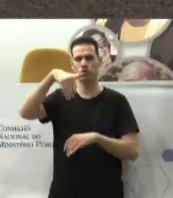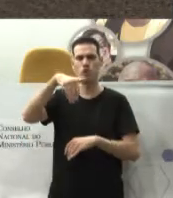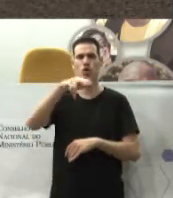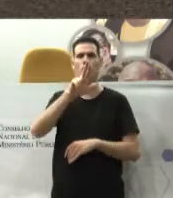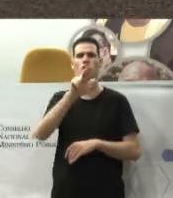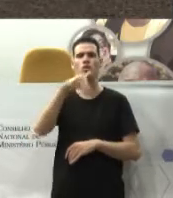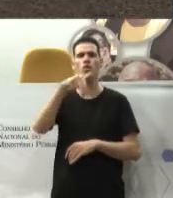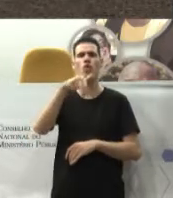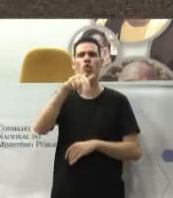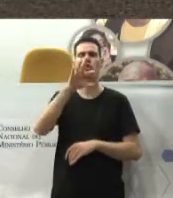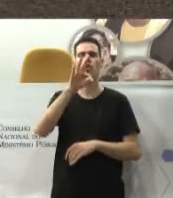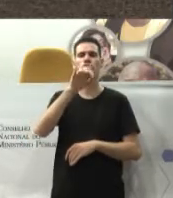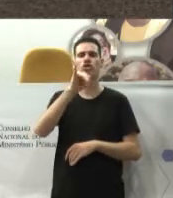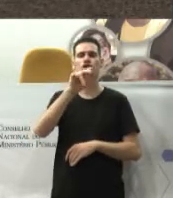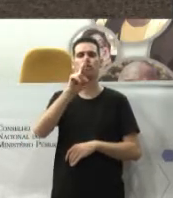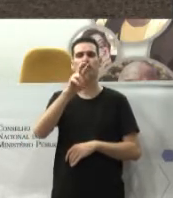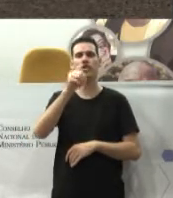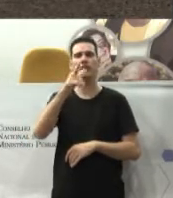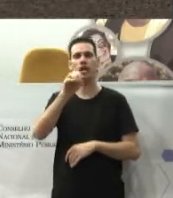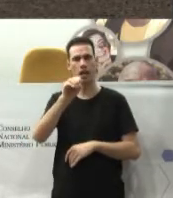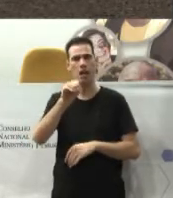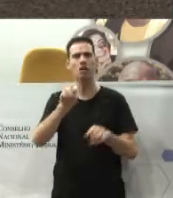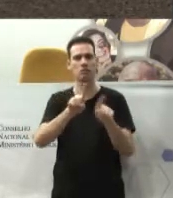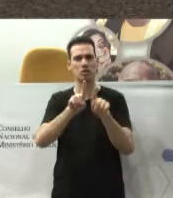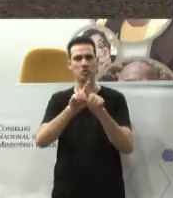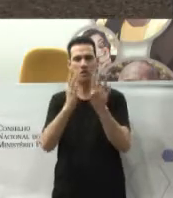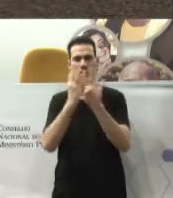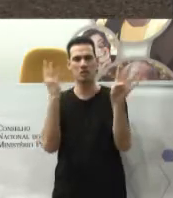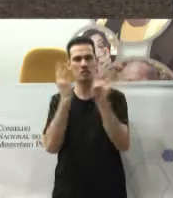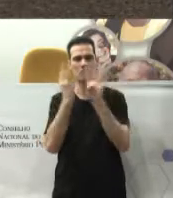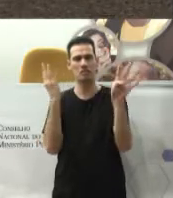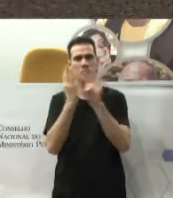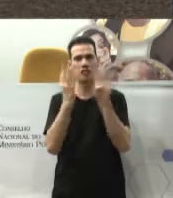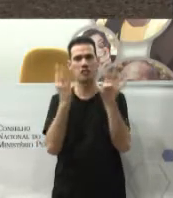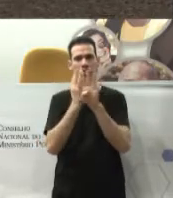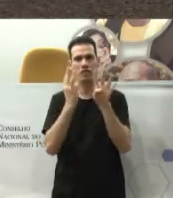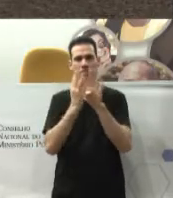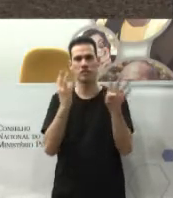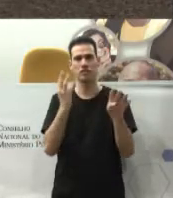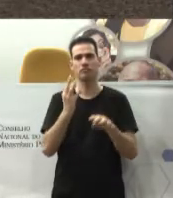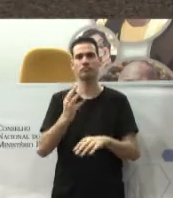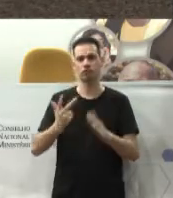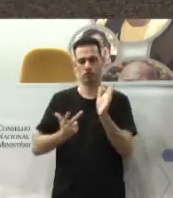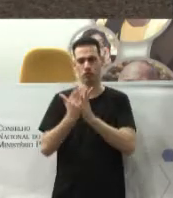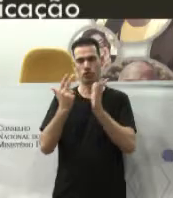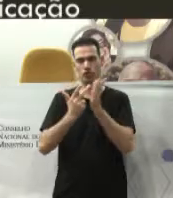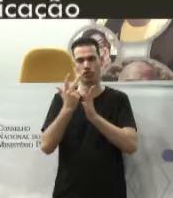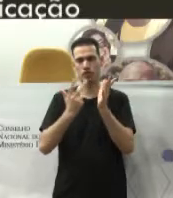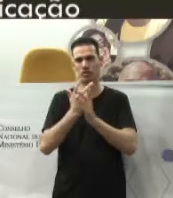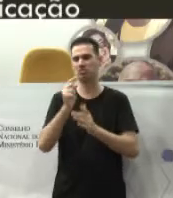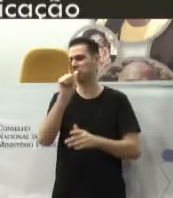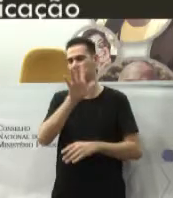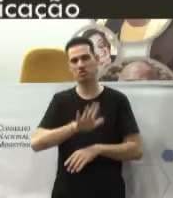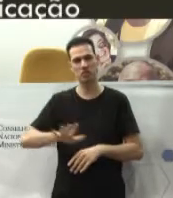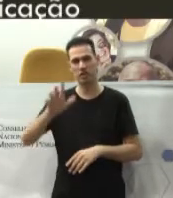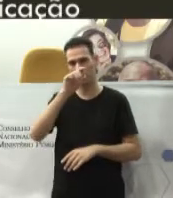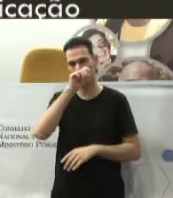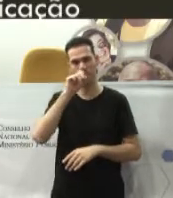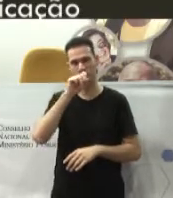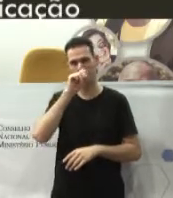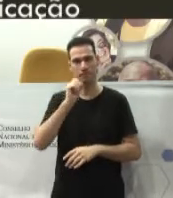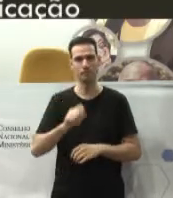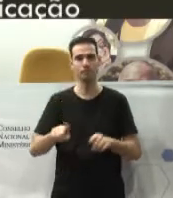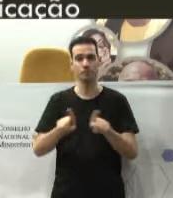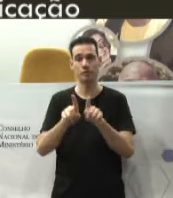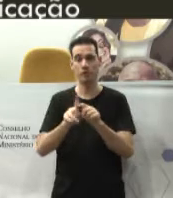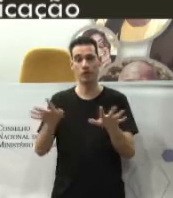o plantão cirurgia, para regularização das filas de cirurgias eletivas em geral. E a inclusão da